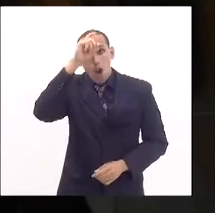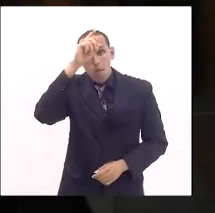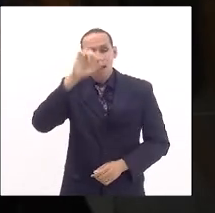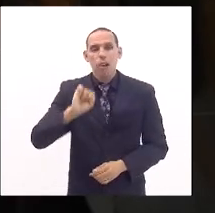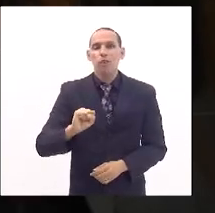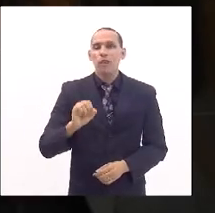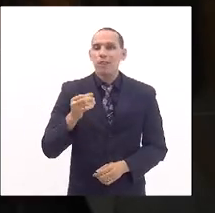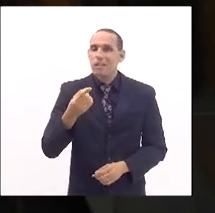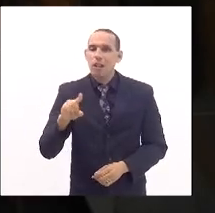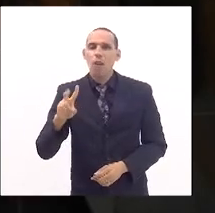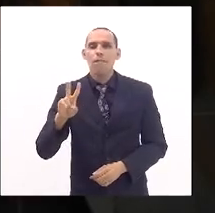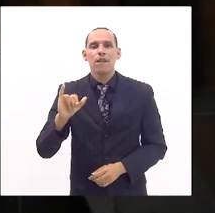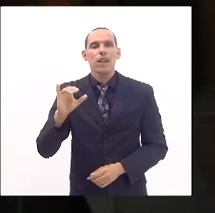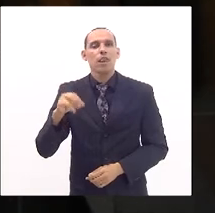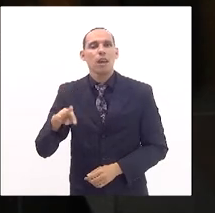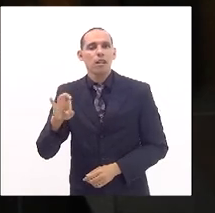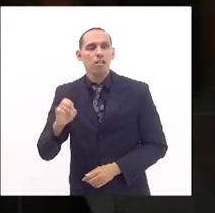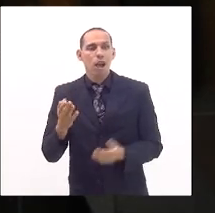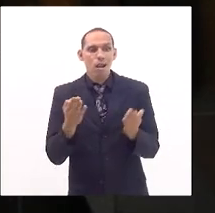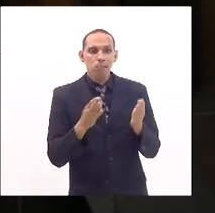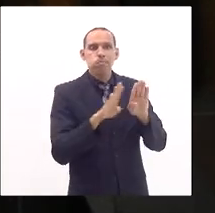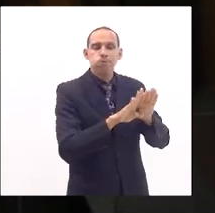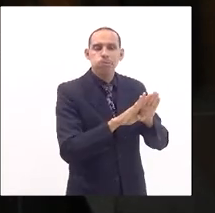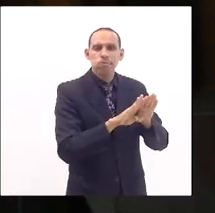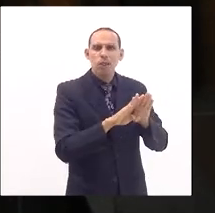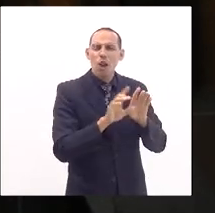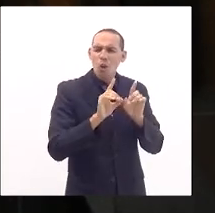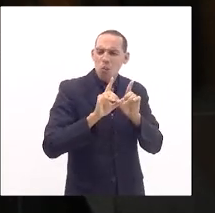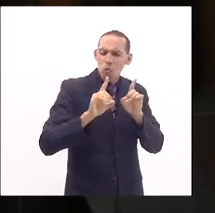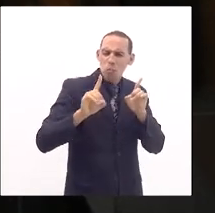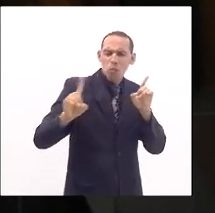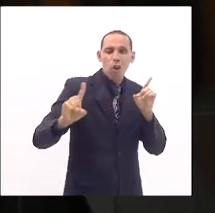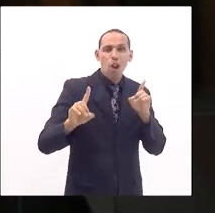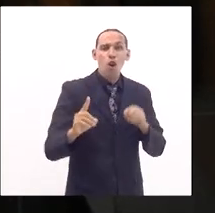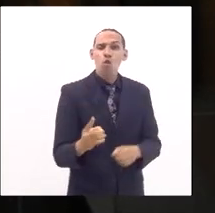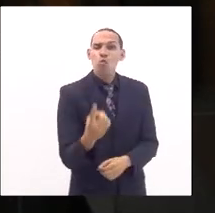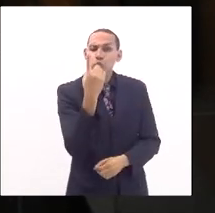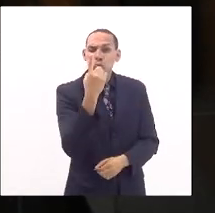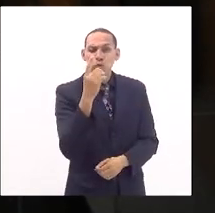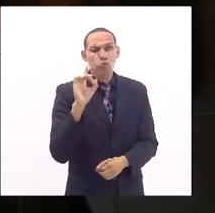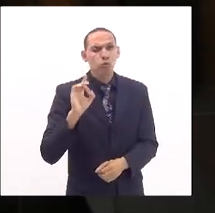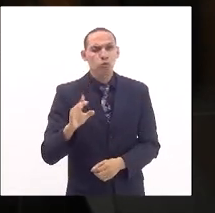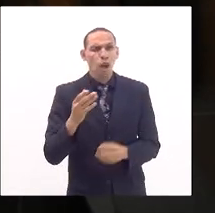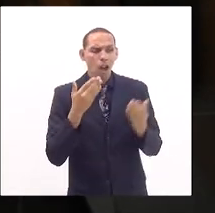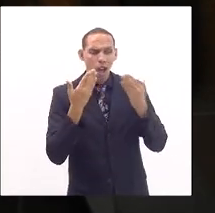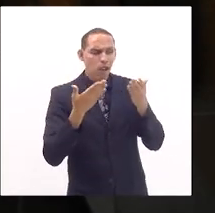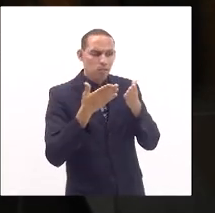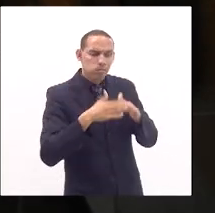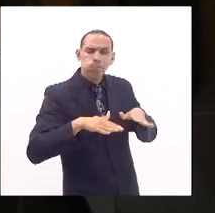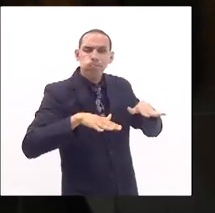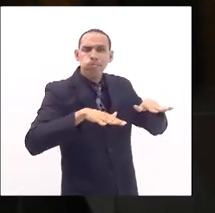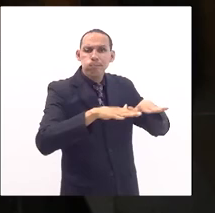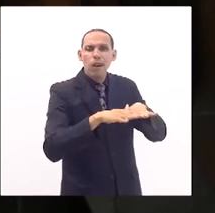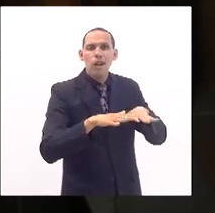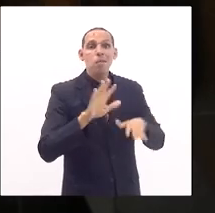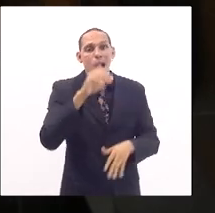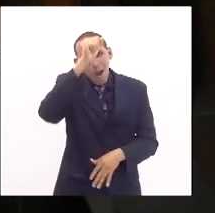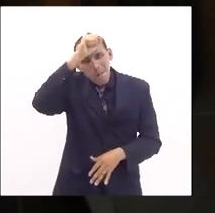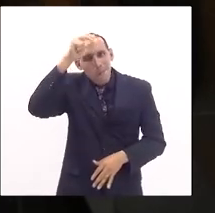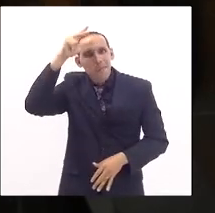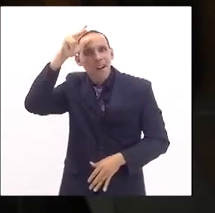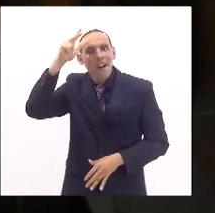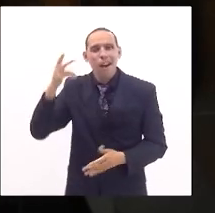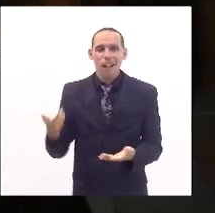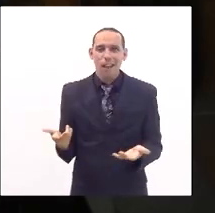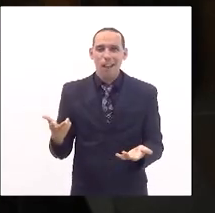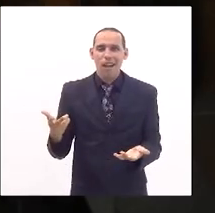São Vicente no distrito distante a Dama a curte uma única unidade que atende aquela população EA prefeita